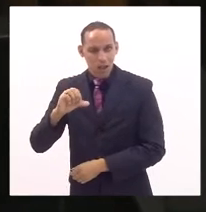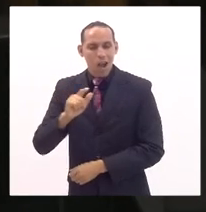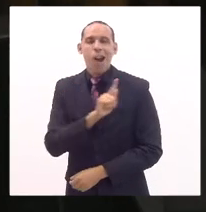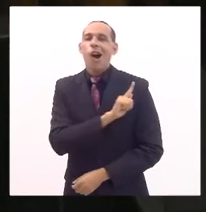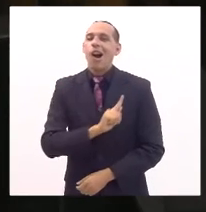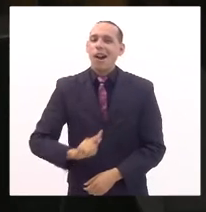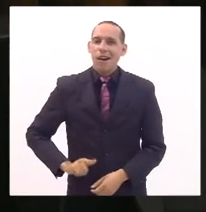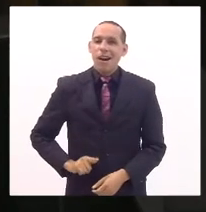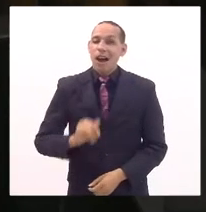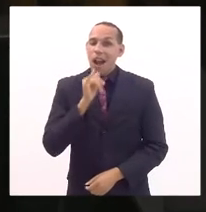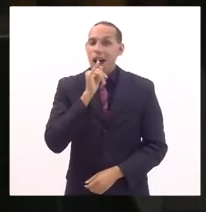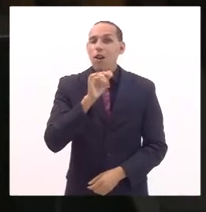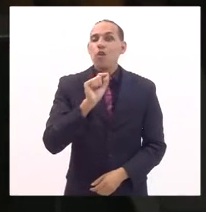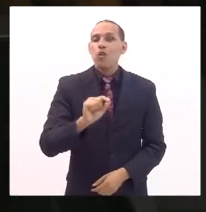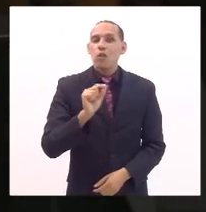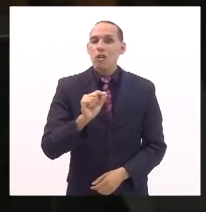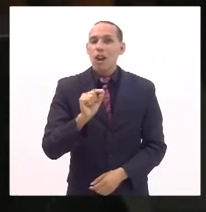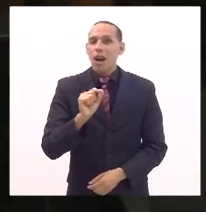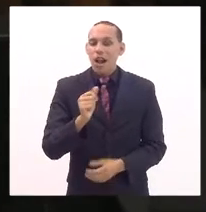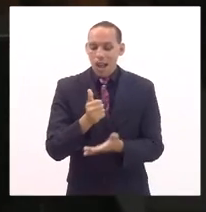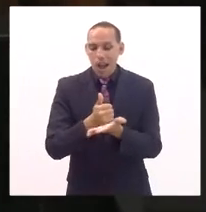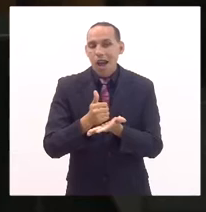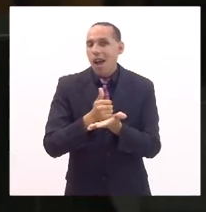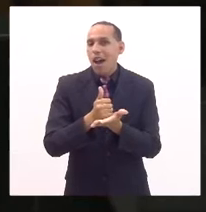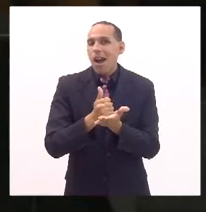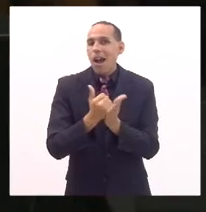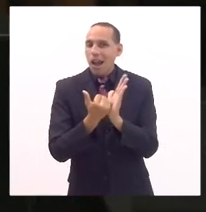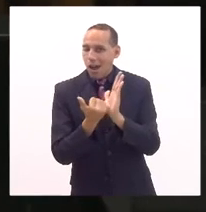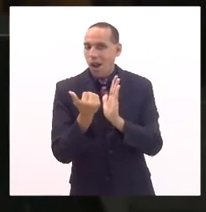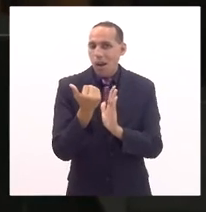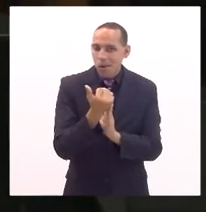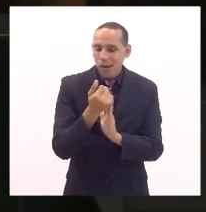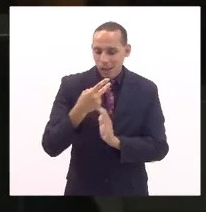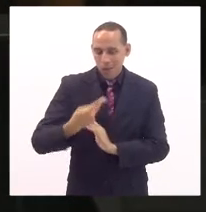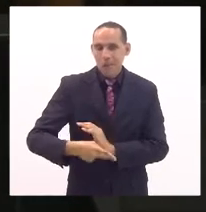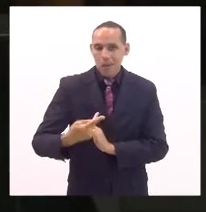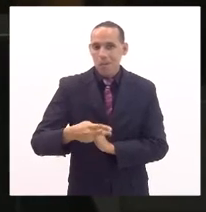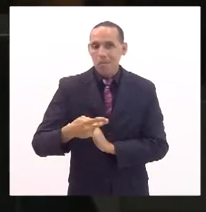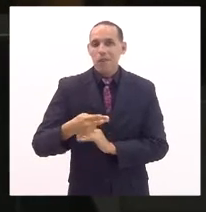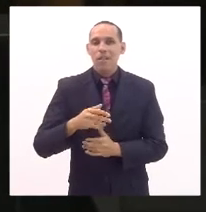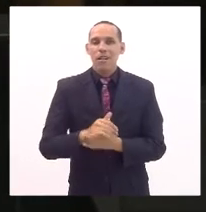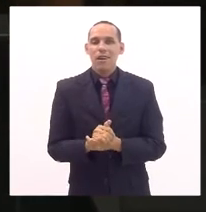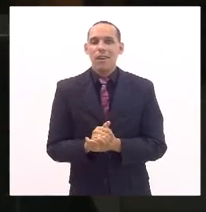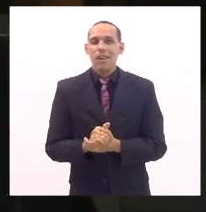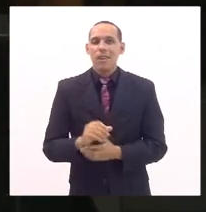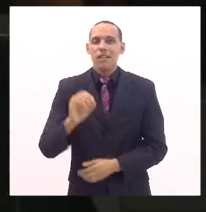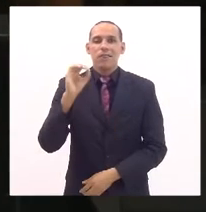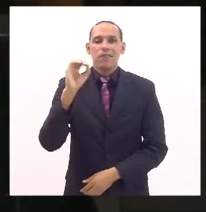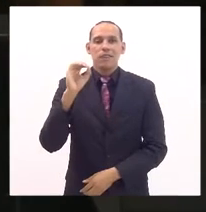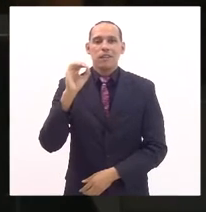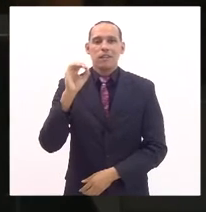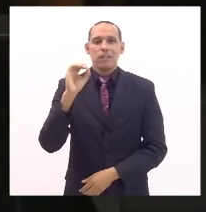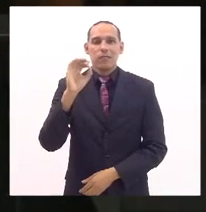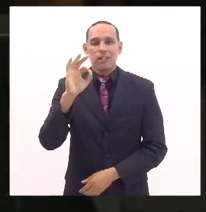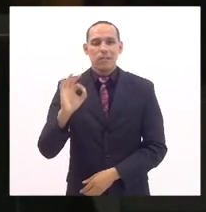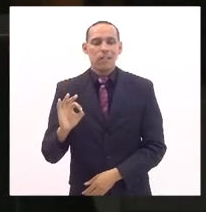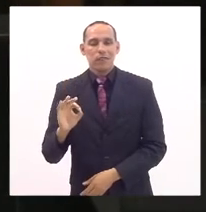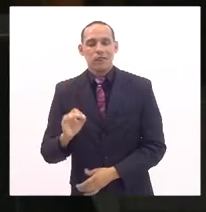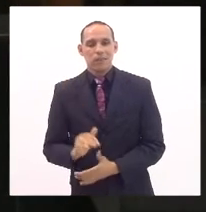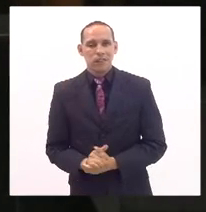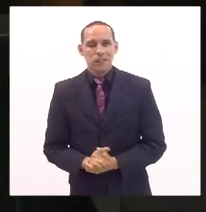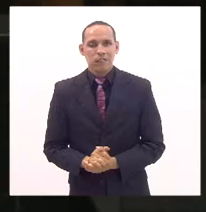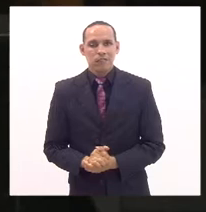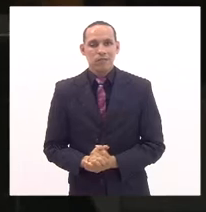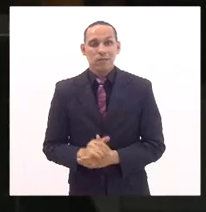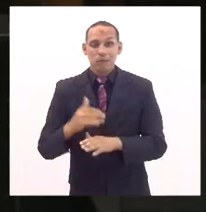mensagem que ele mandou para casa um reajuste do piso salarial salário mínimo regional Pois eram por cento e